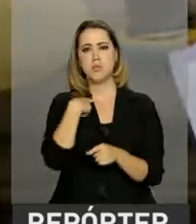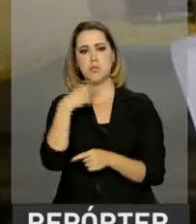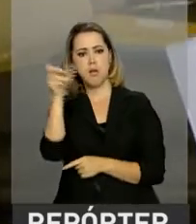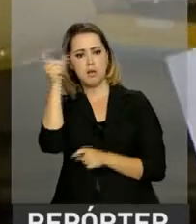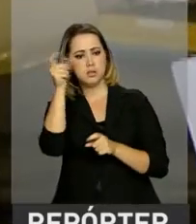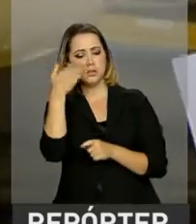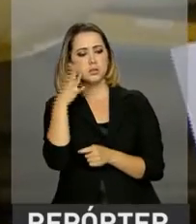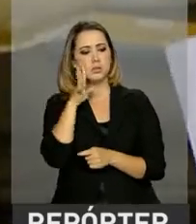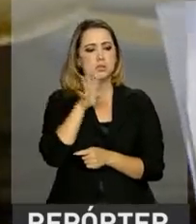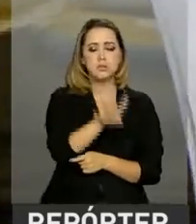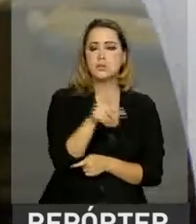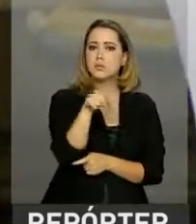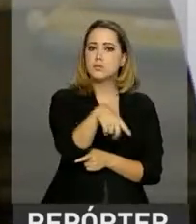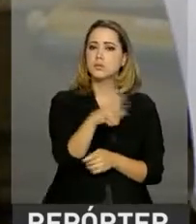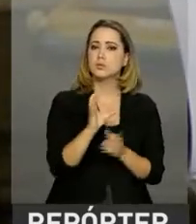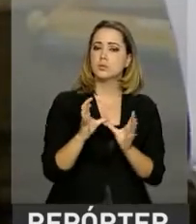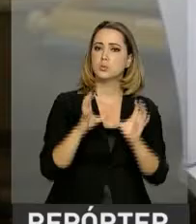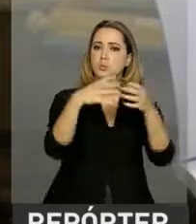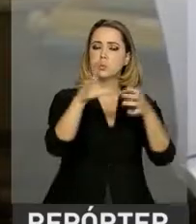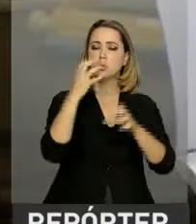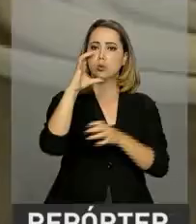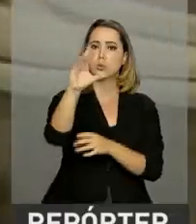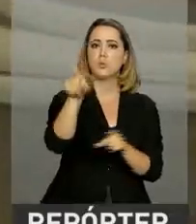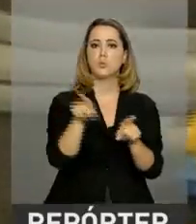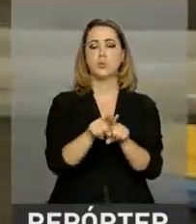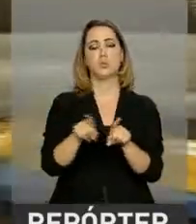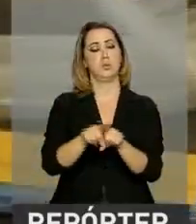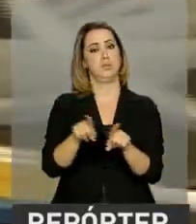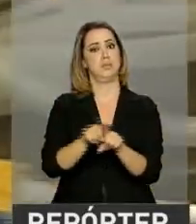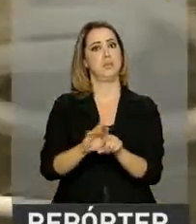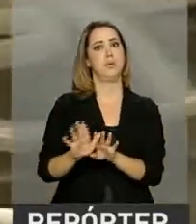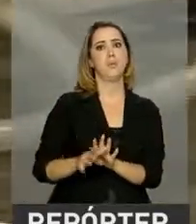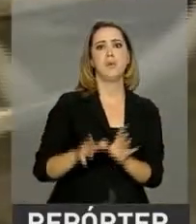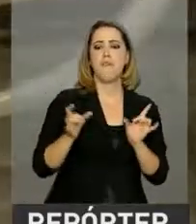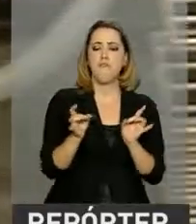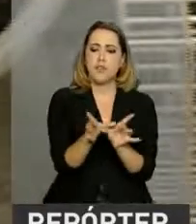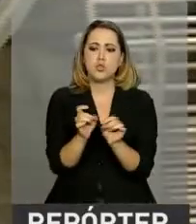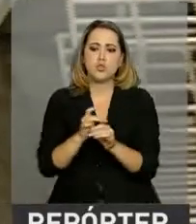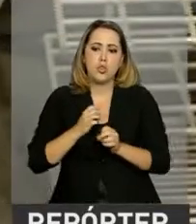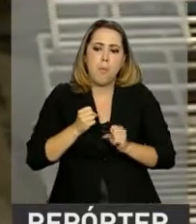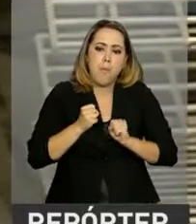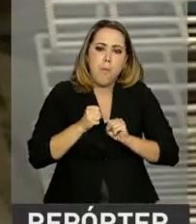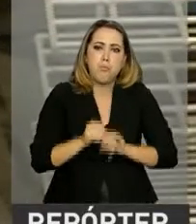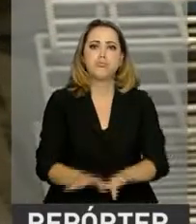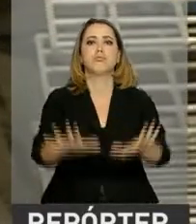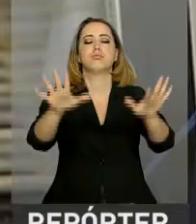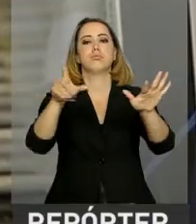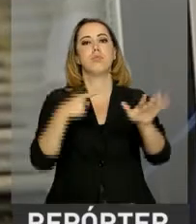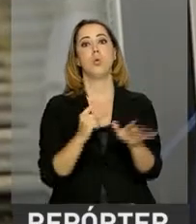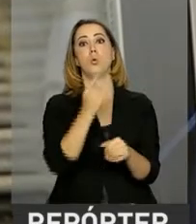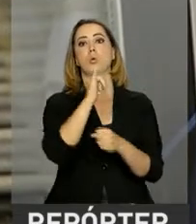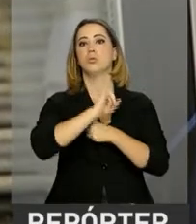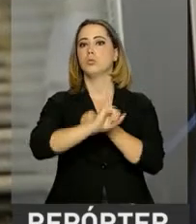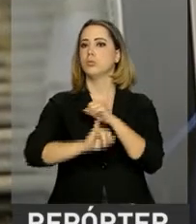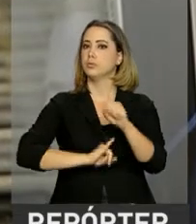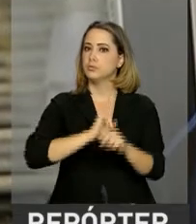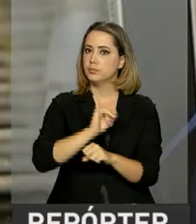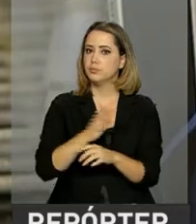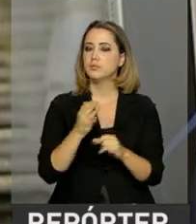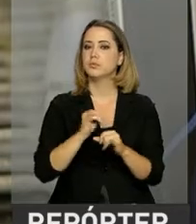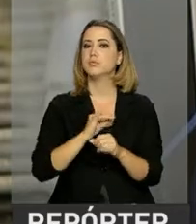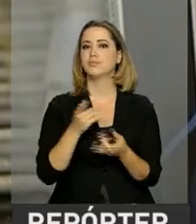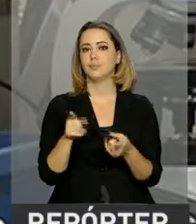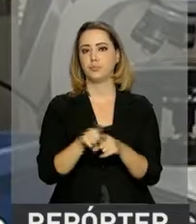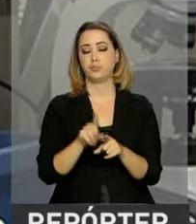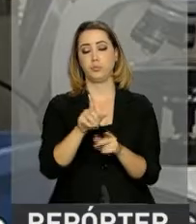internacional como também ficou entre as mais vendidas num dos principais sites de vendas de livros do